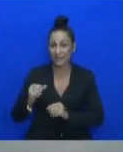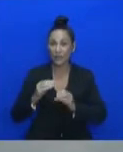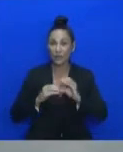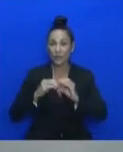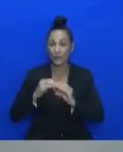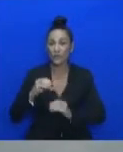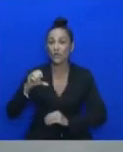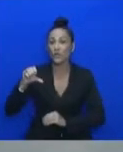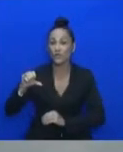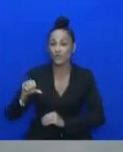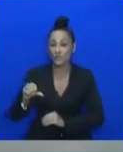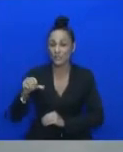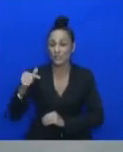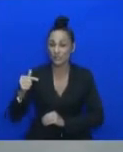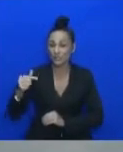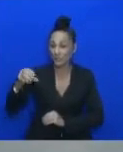concurso